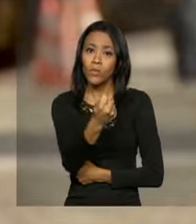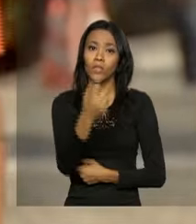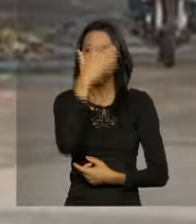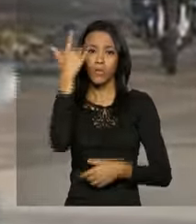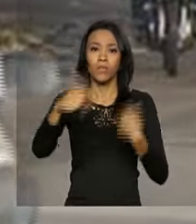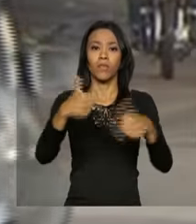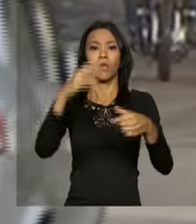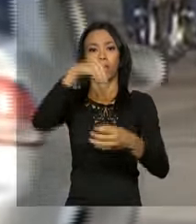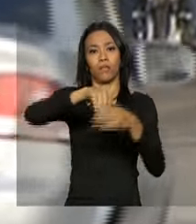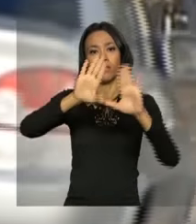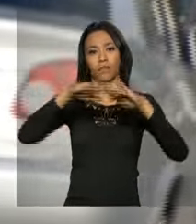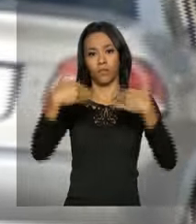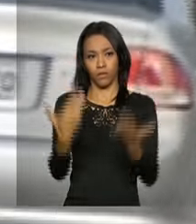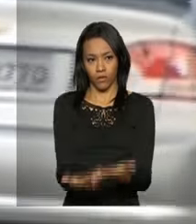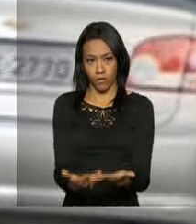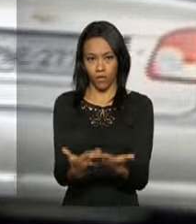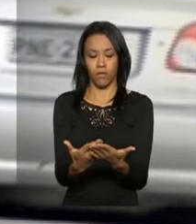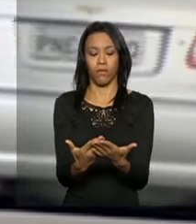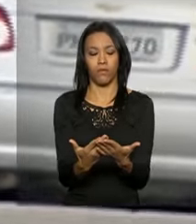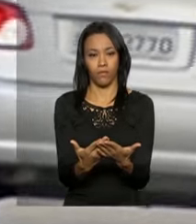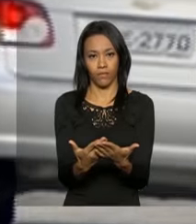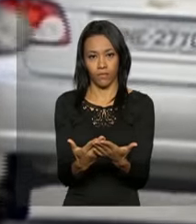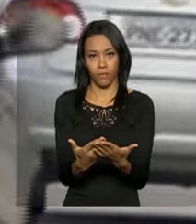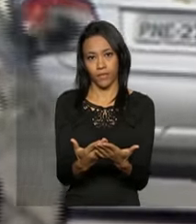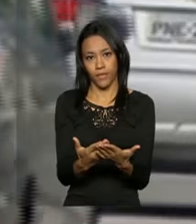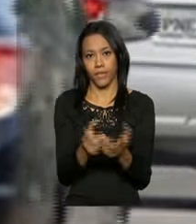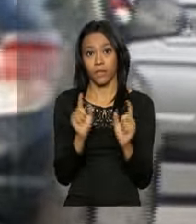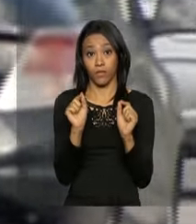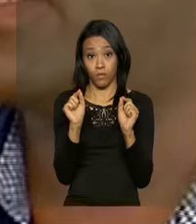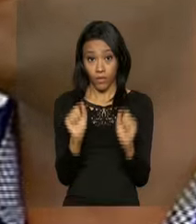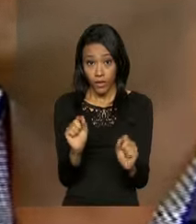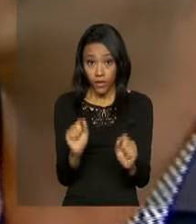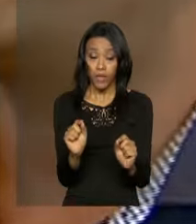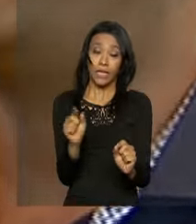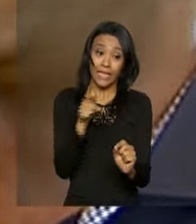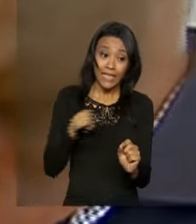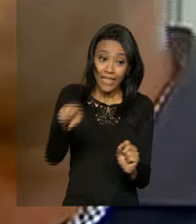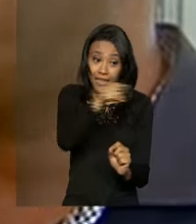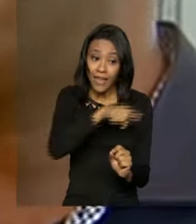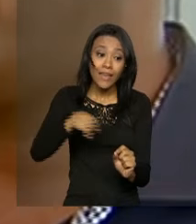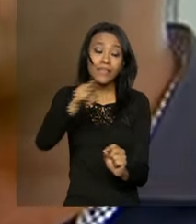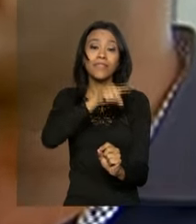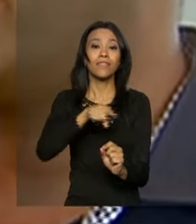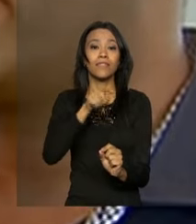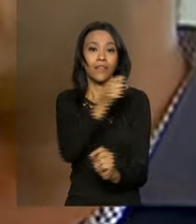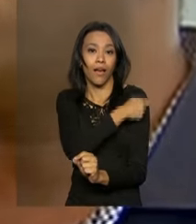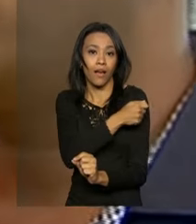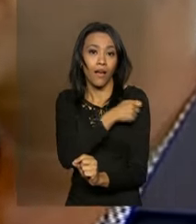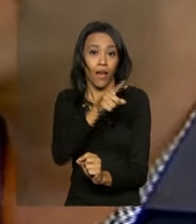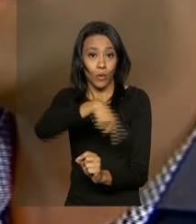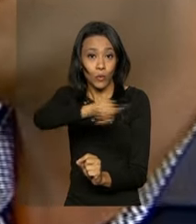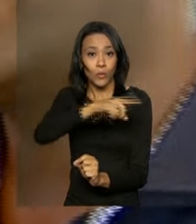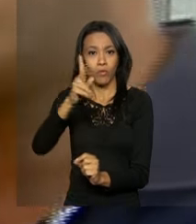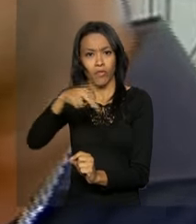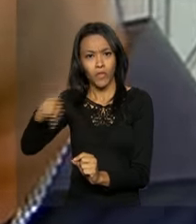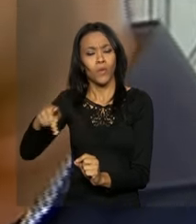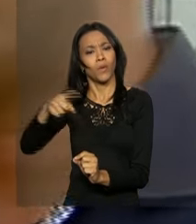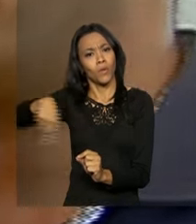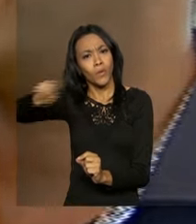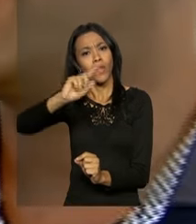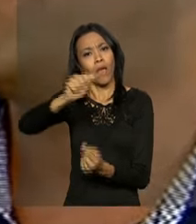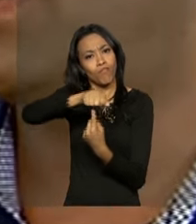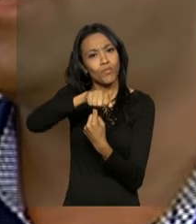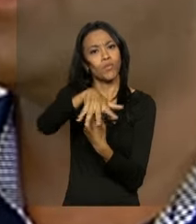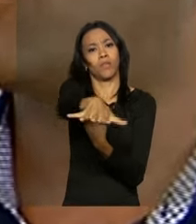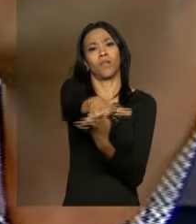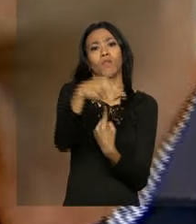comunidade escolar, sendo que eles sejam multiplicadores dessa ação nas suas escolas